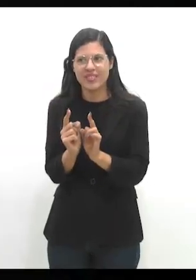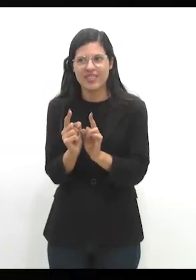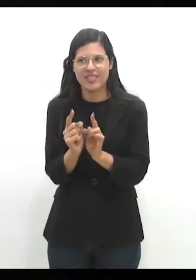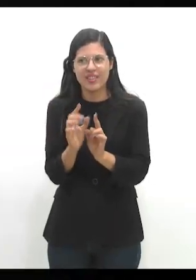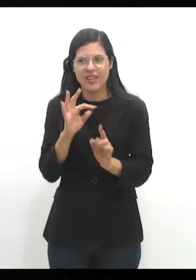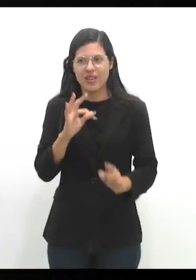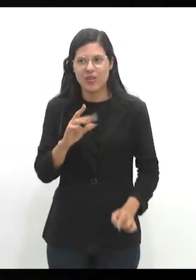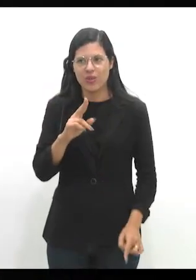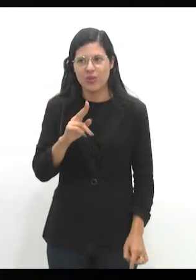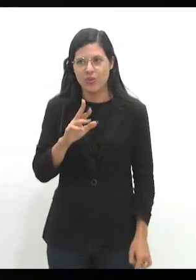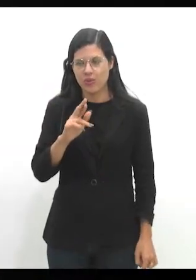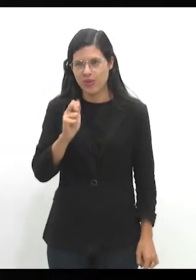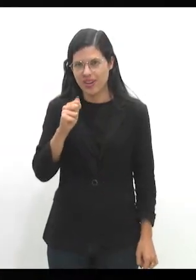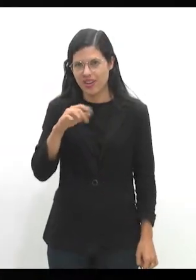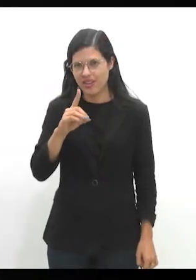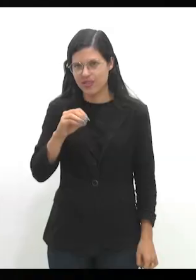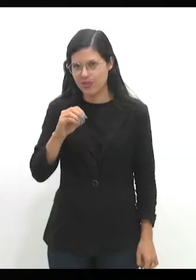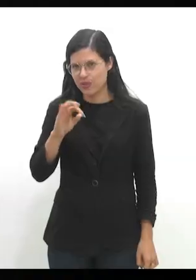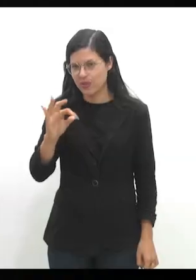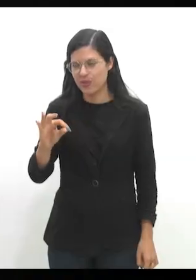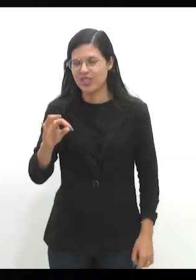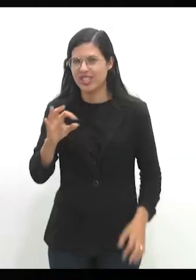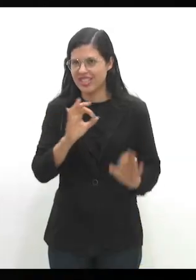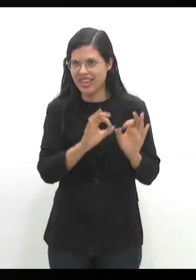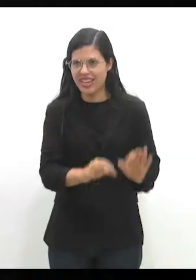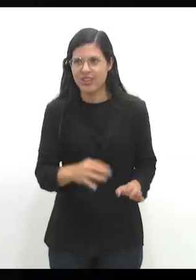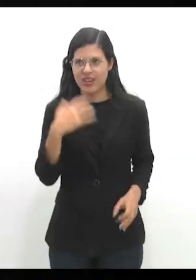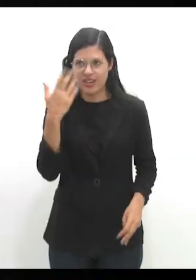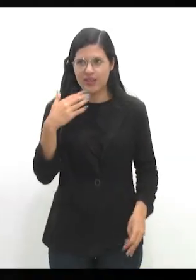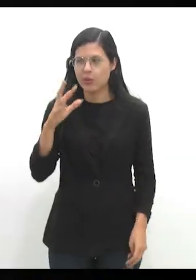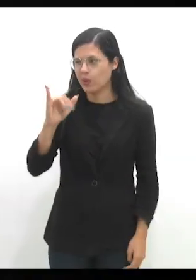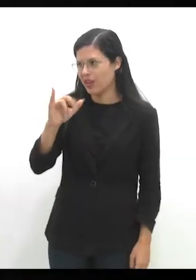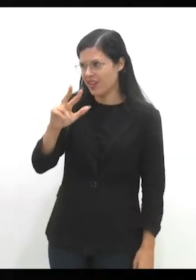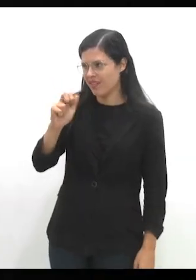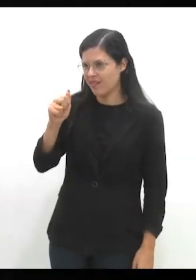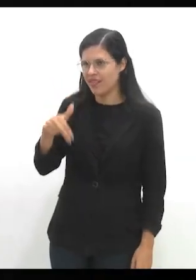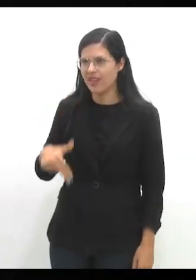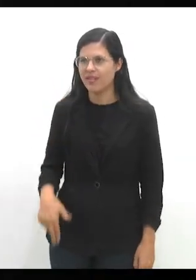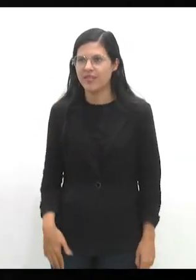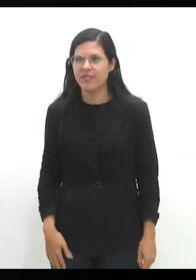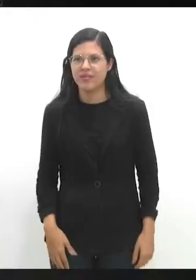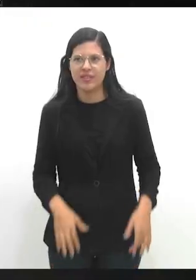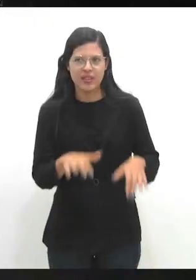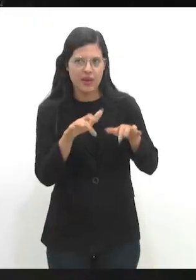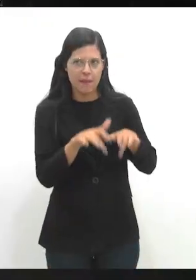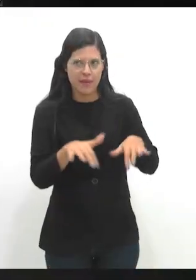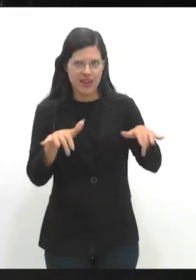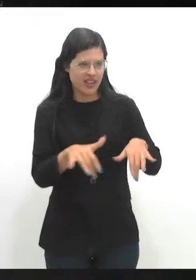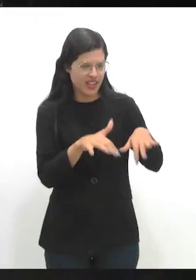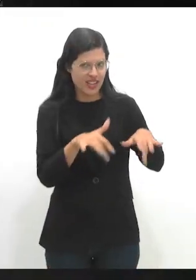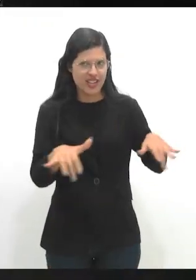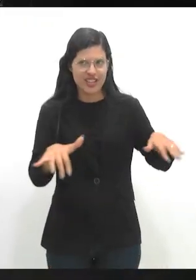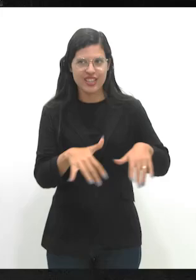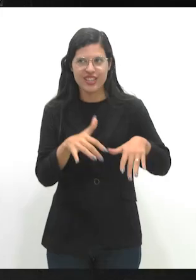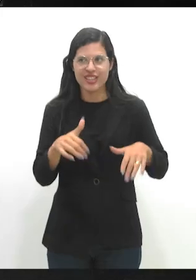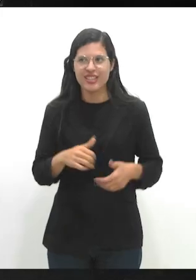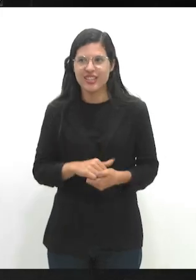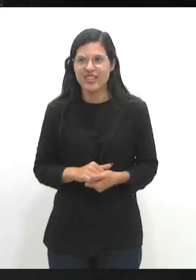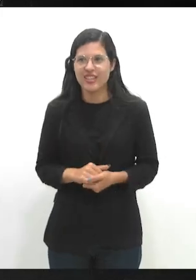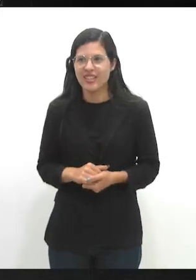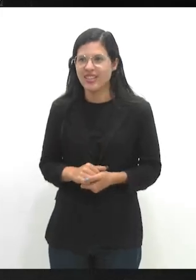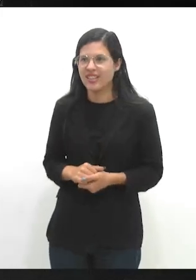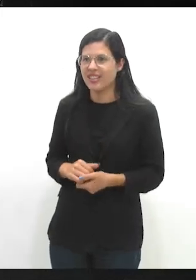pequenininho de Turandot, tá certo, isso, maestro? Exato. Com o nosso cantor... Ivan Jorgensen. E a nossa pianista com